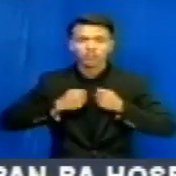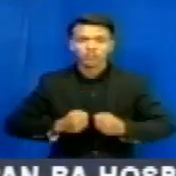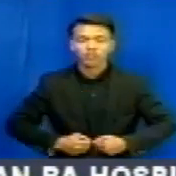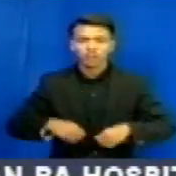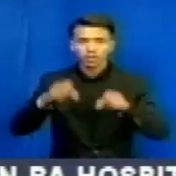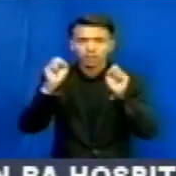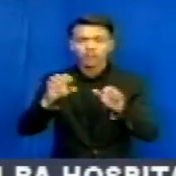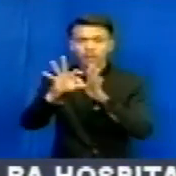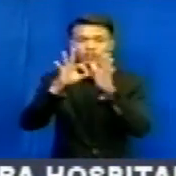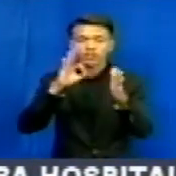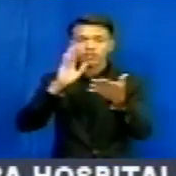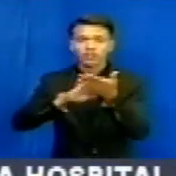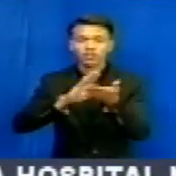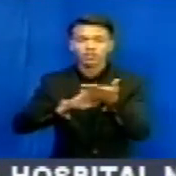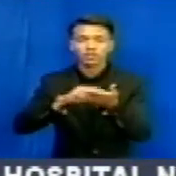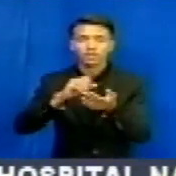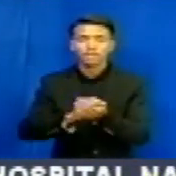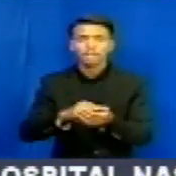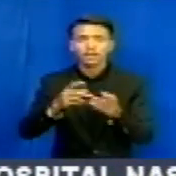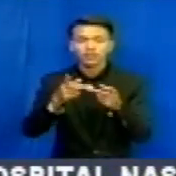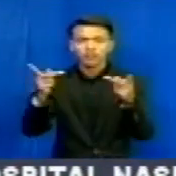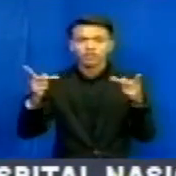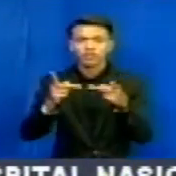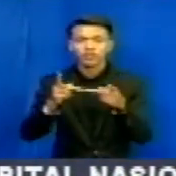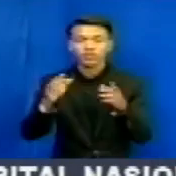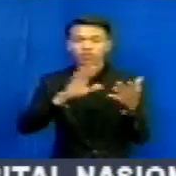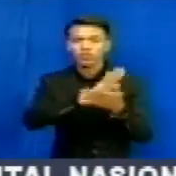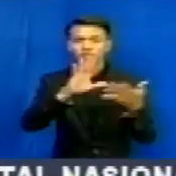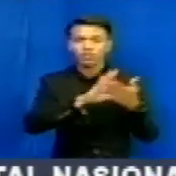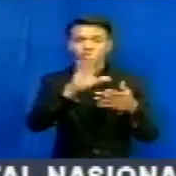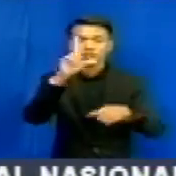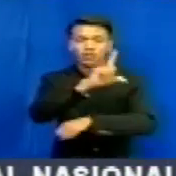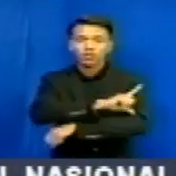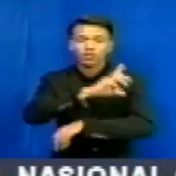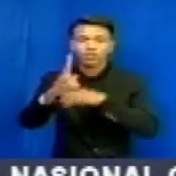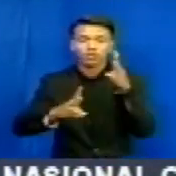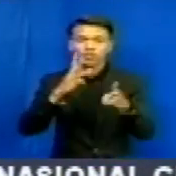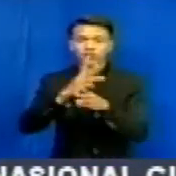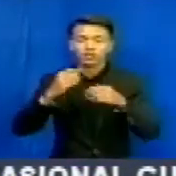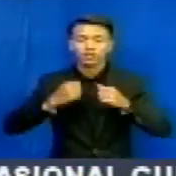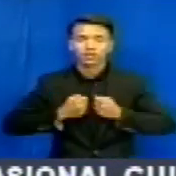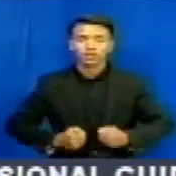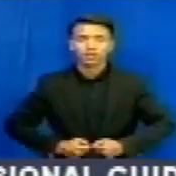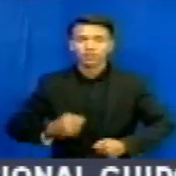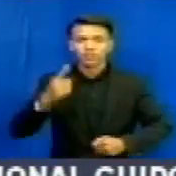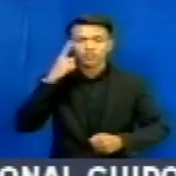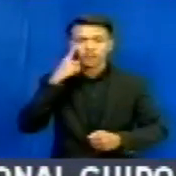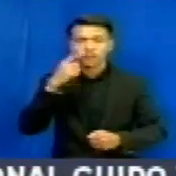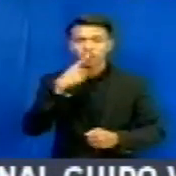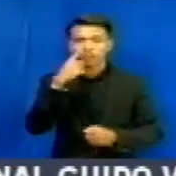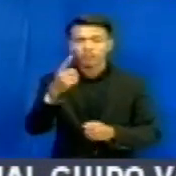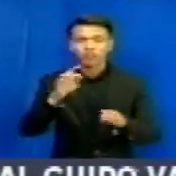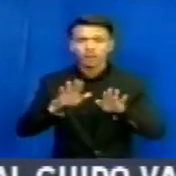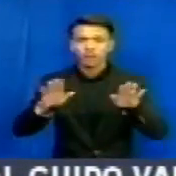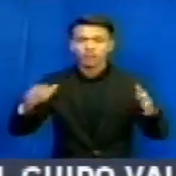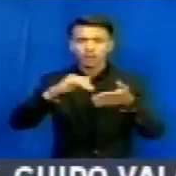Hila Escola Santo Inácio de Loyola, sei fatem onde comemora o Lorong Mundial Saúde Matan. Ne manifesta, la